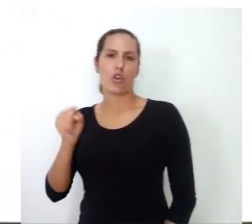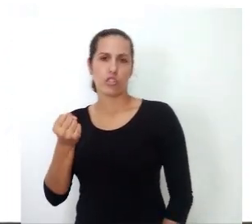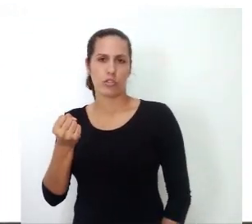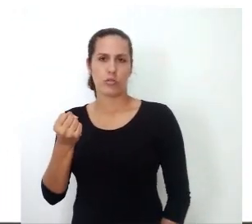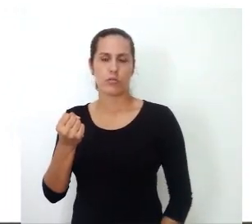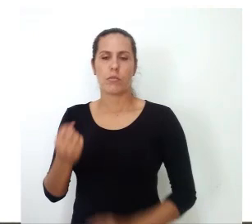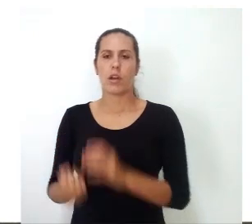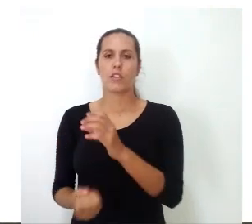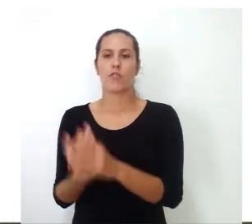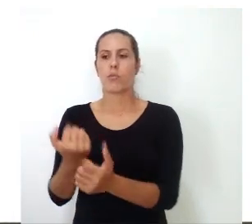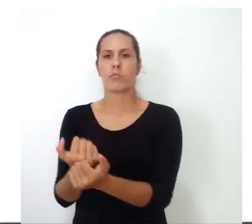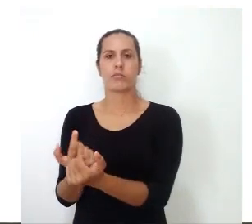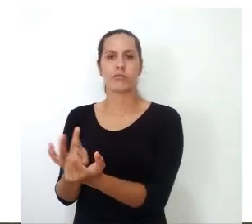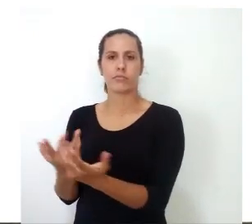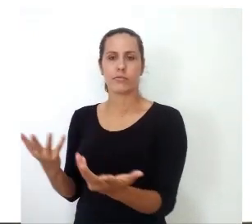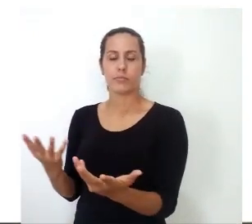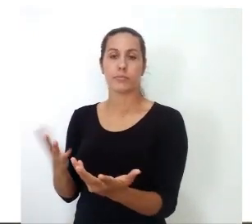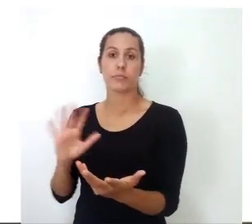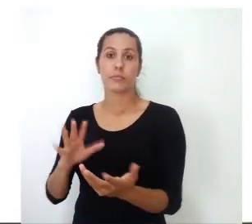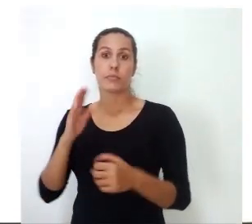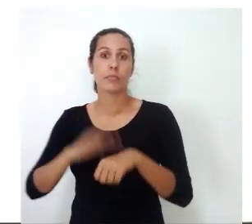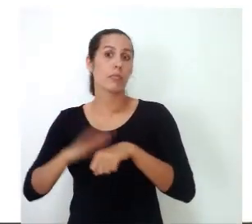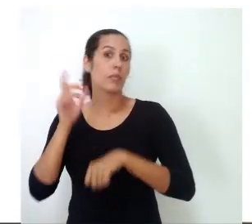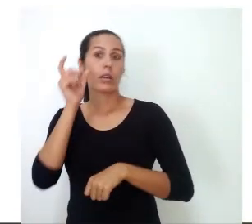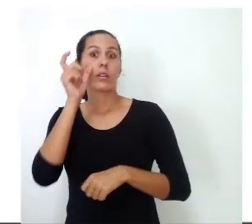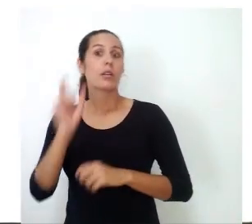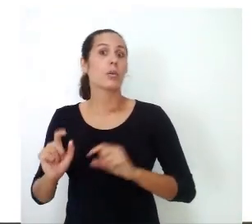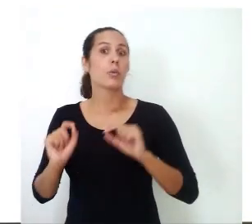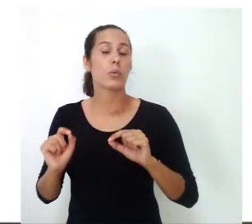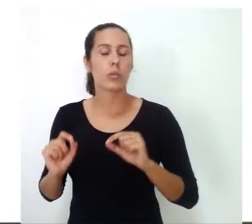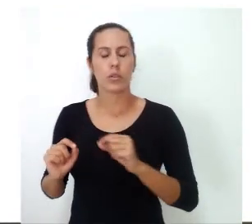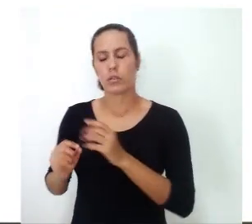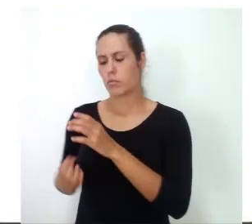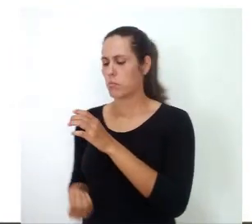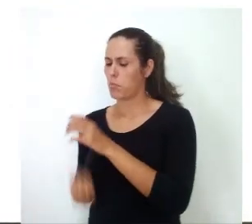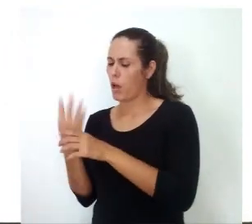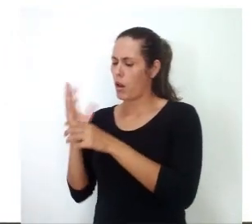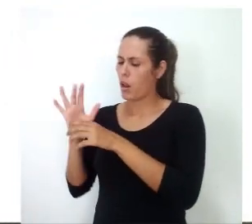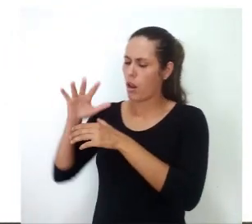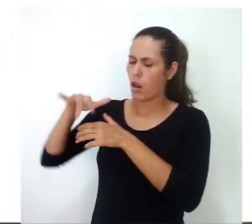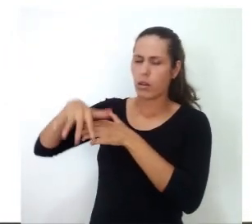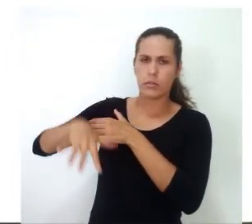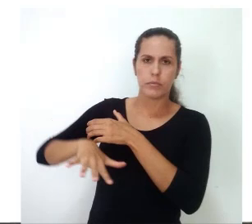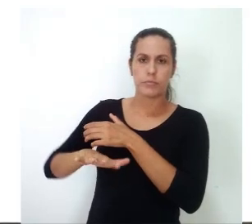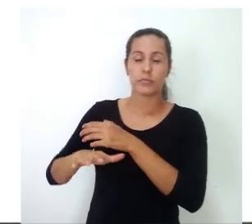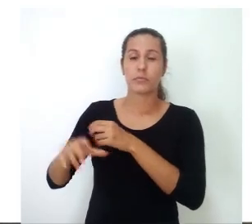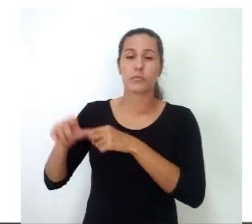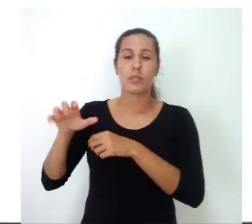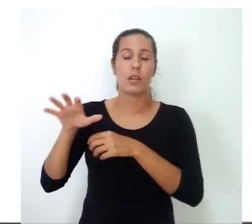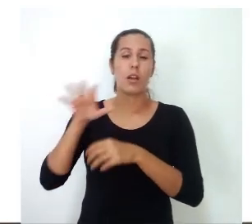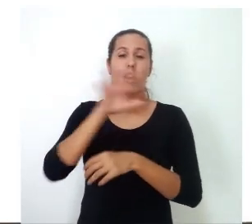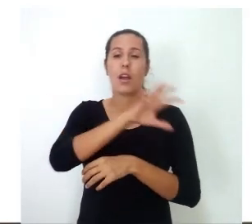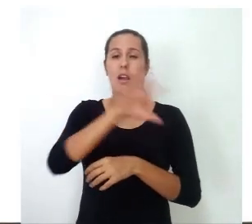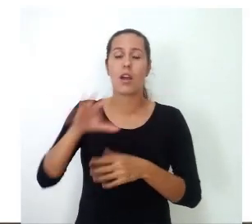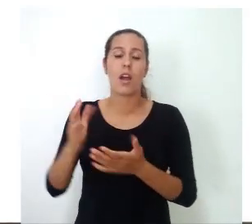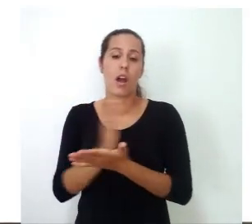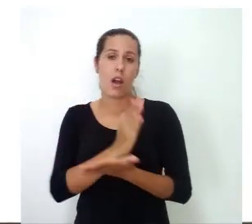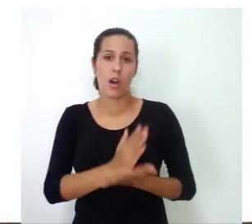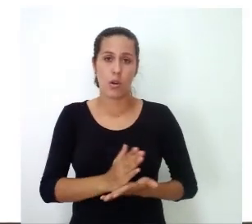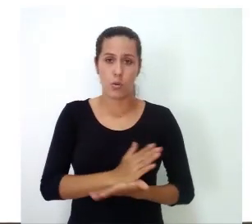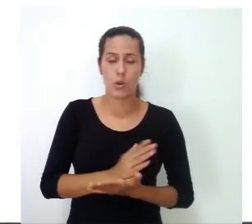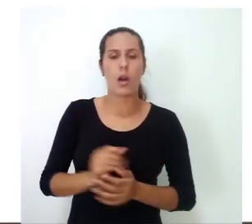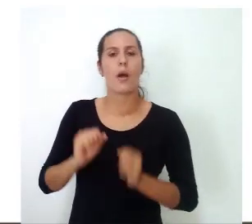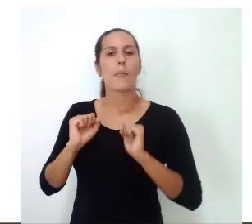E um detalhe mais interessante ainda é que o vulcanismo tem algumas regiões que eles podem gerar